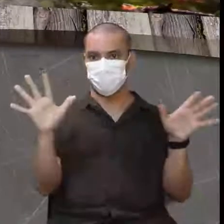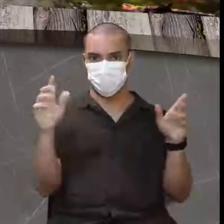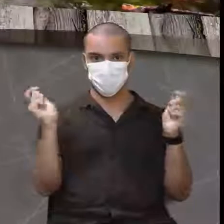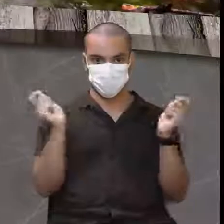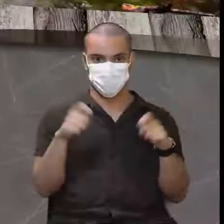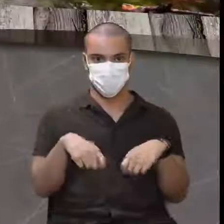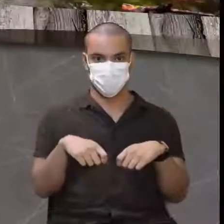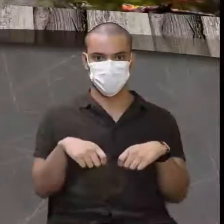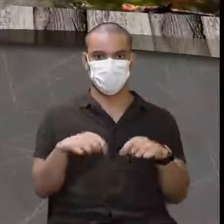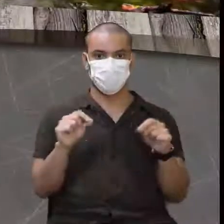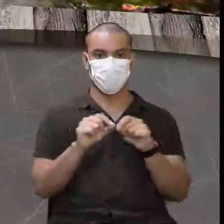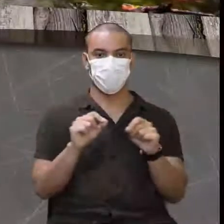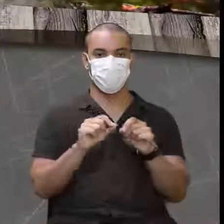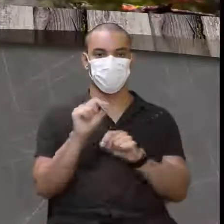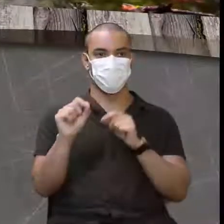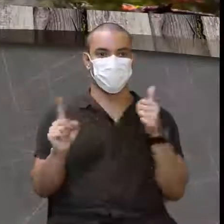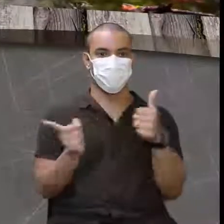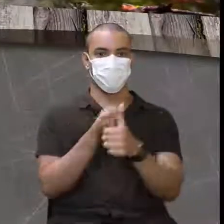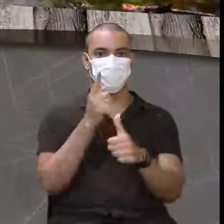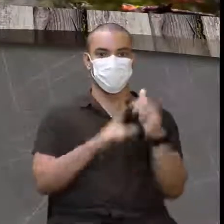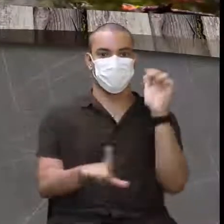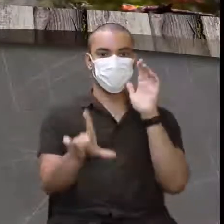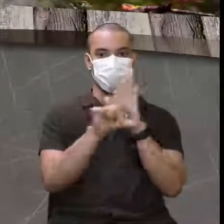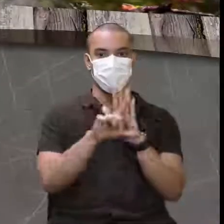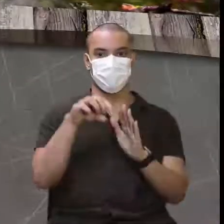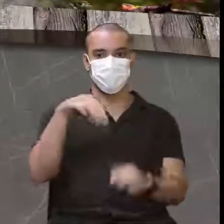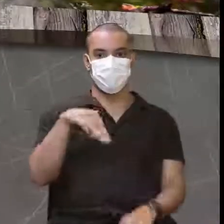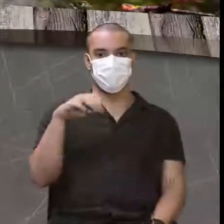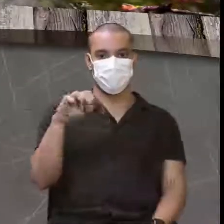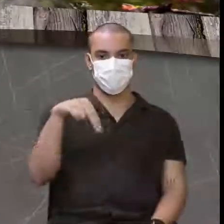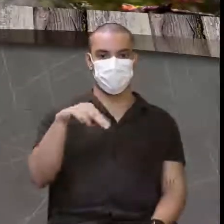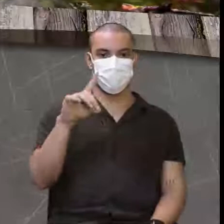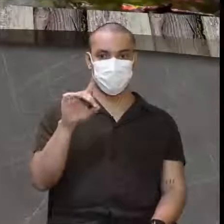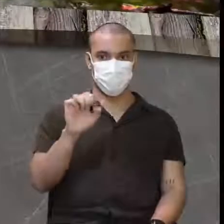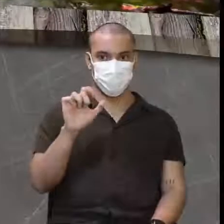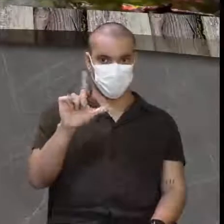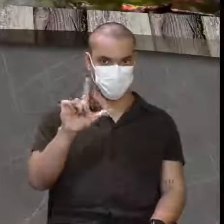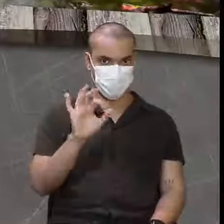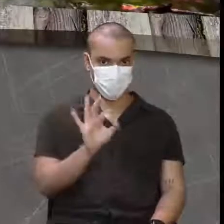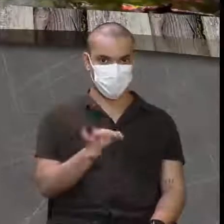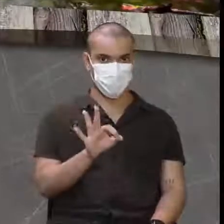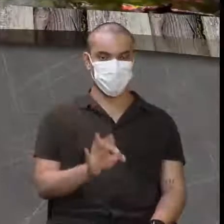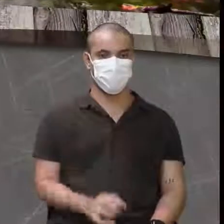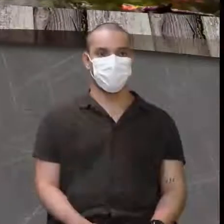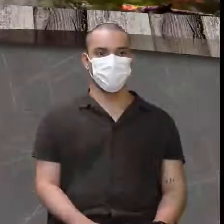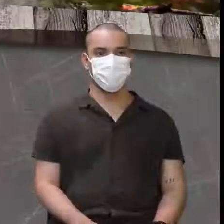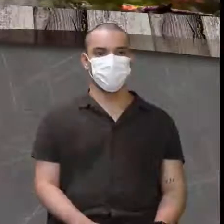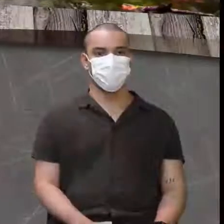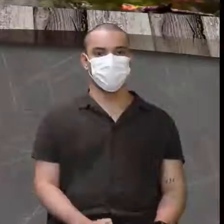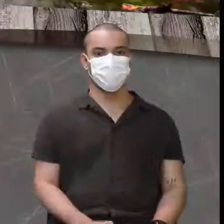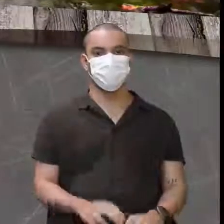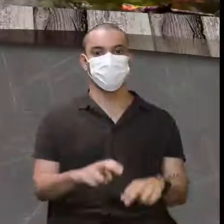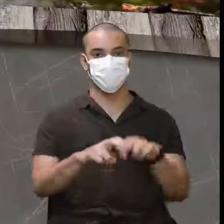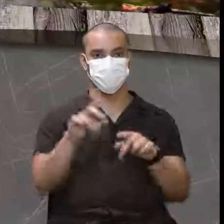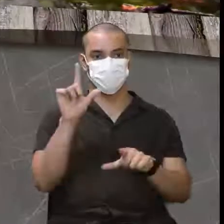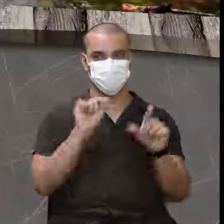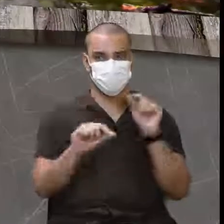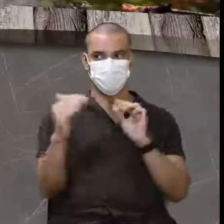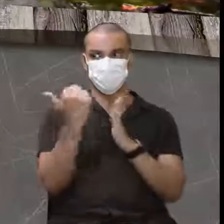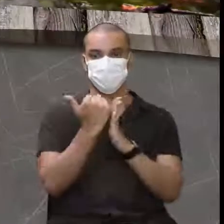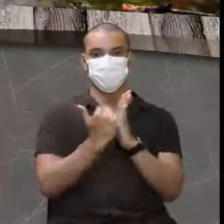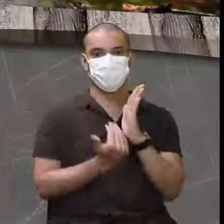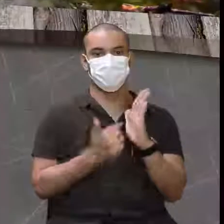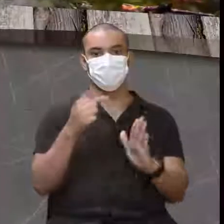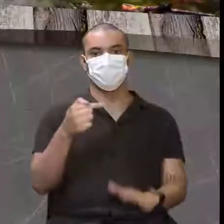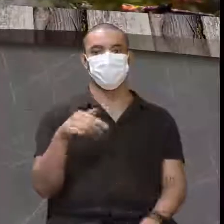né? Que ele elaborou então a primeira lei de Mendel. Mas segura aí que a gente chega lá, tá bom? Então vamos selecionar aí quais foram as